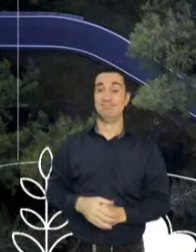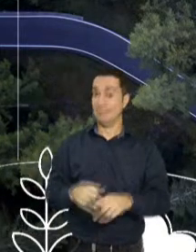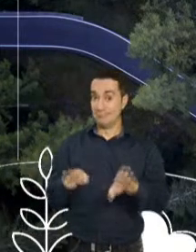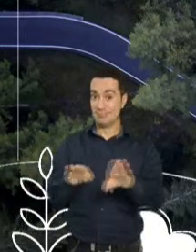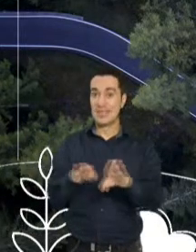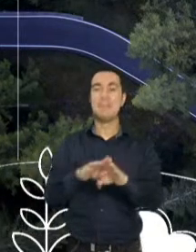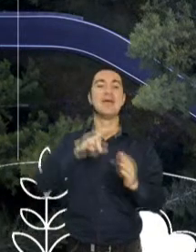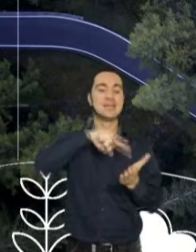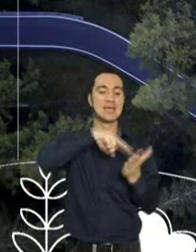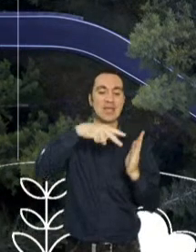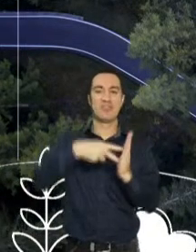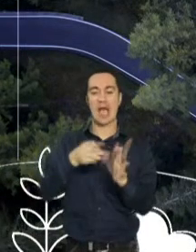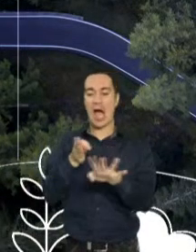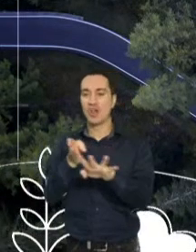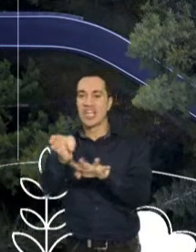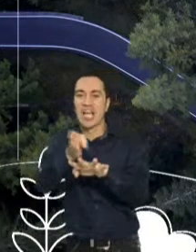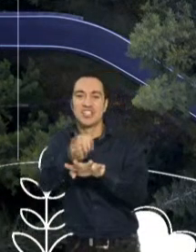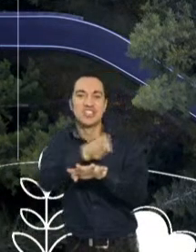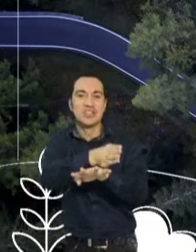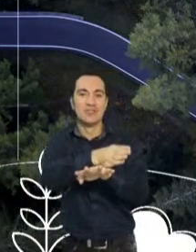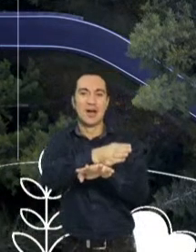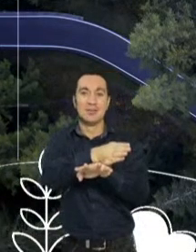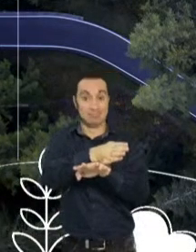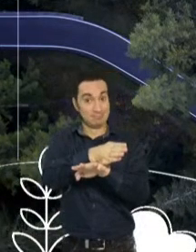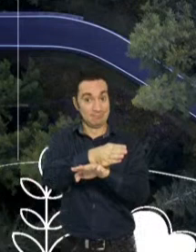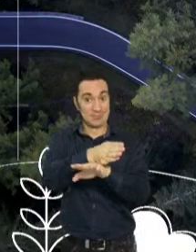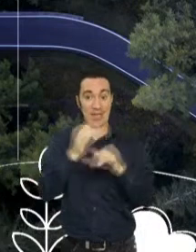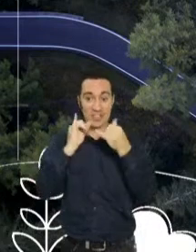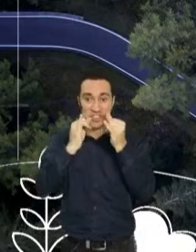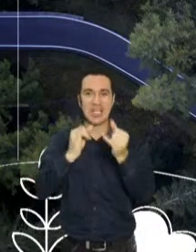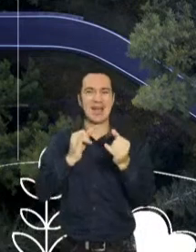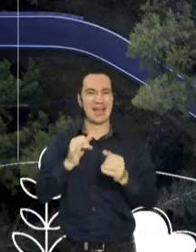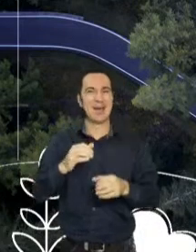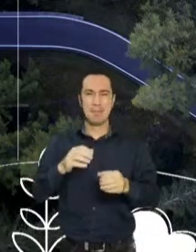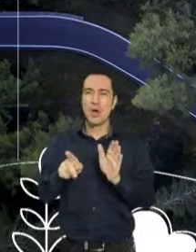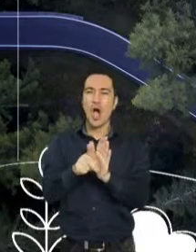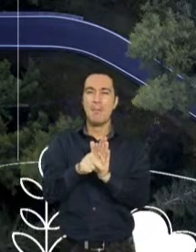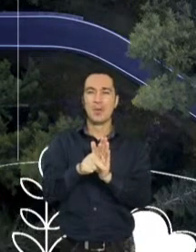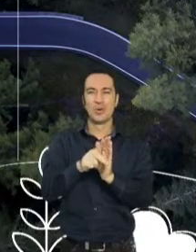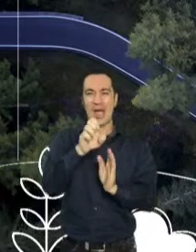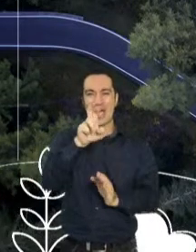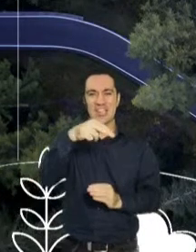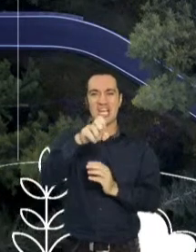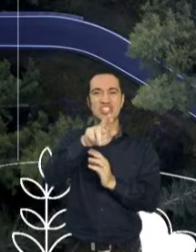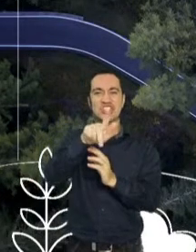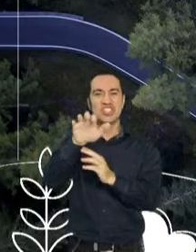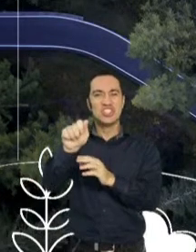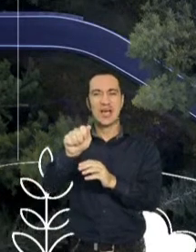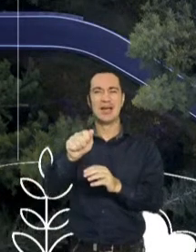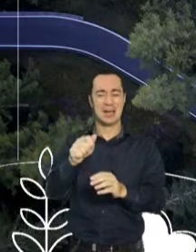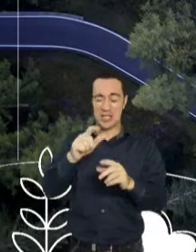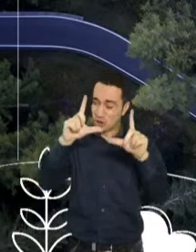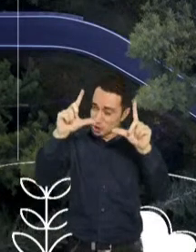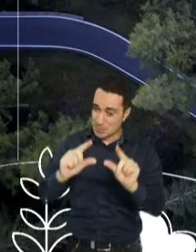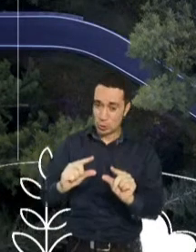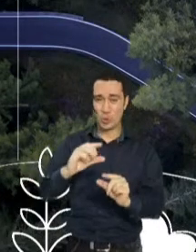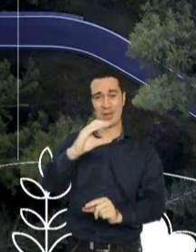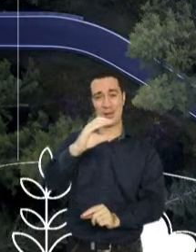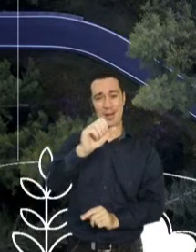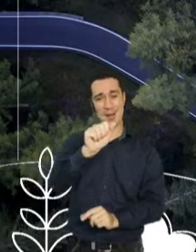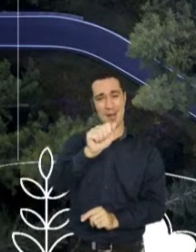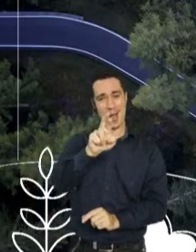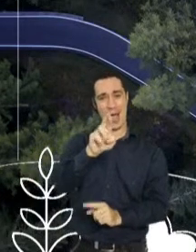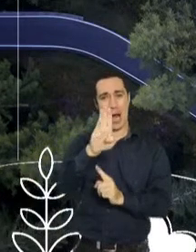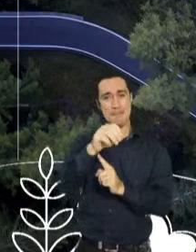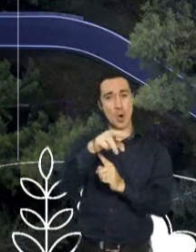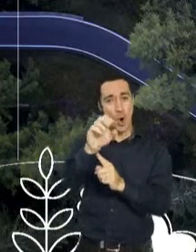em alternativas de segurança energética, nós estamos falando numa economia de baixo carbono, nós estamos